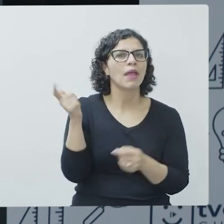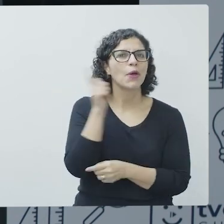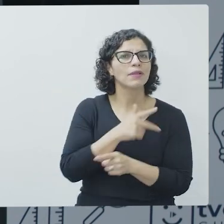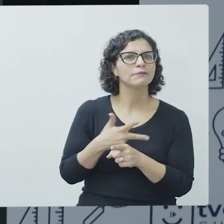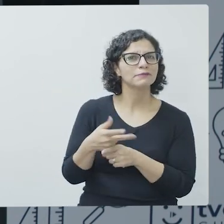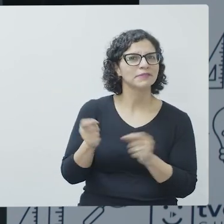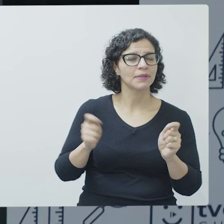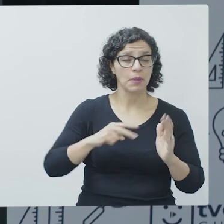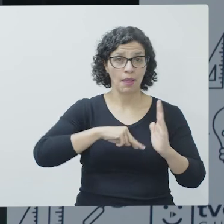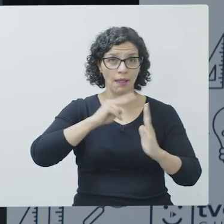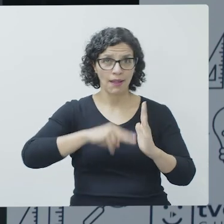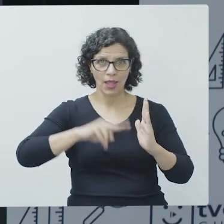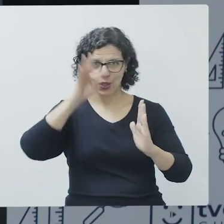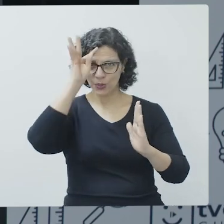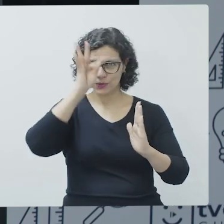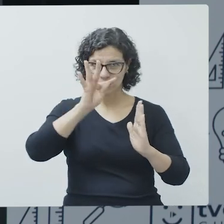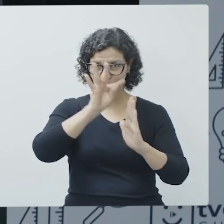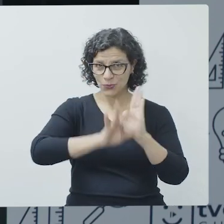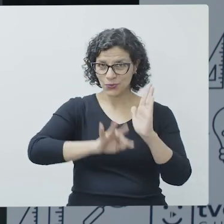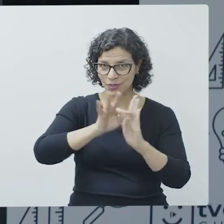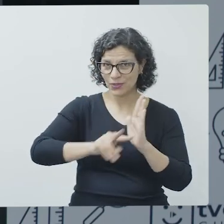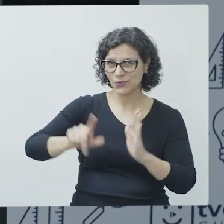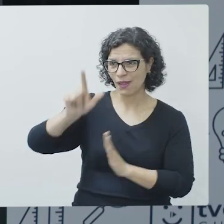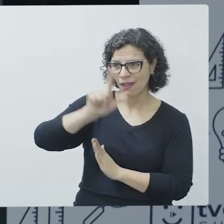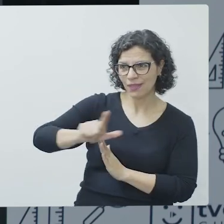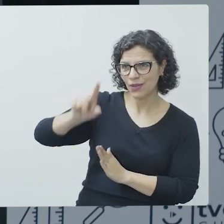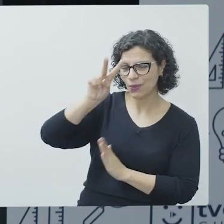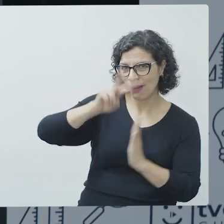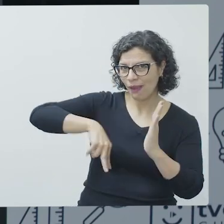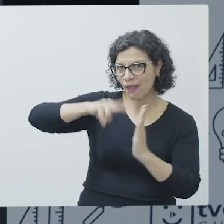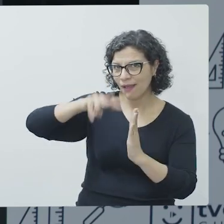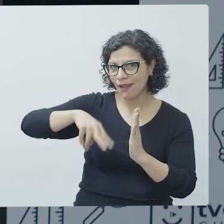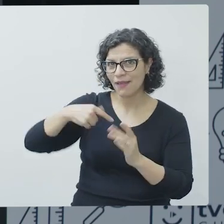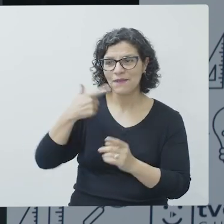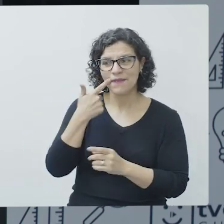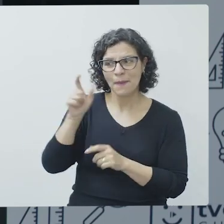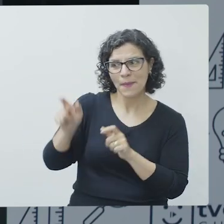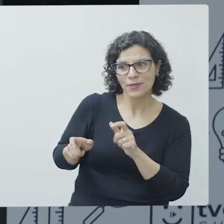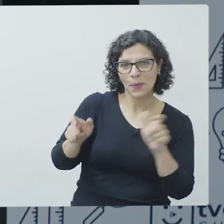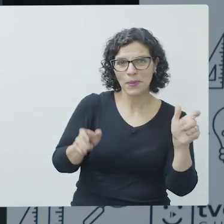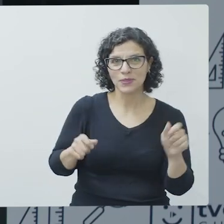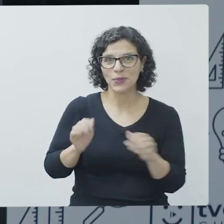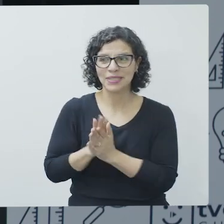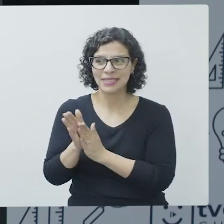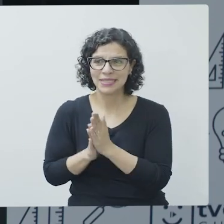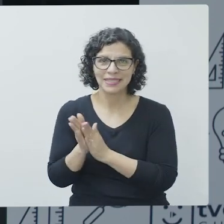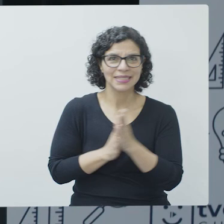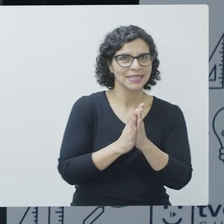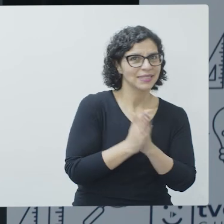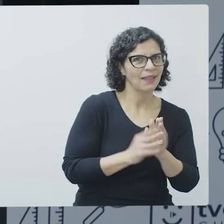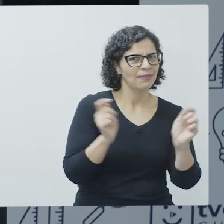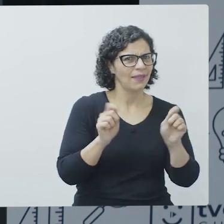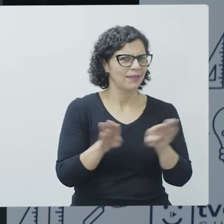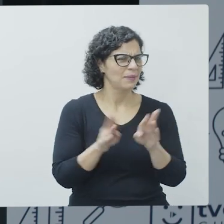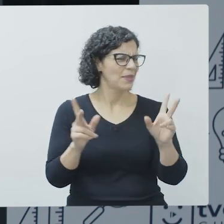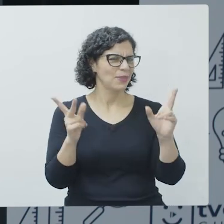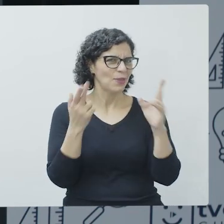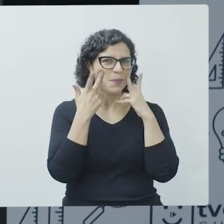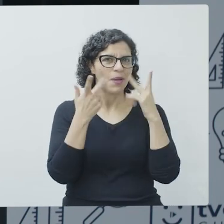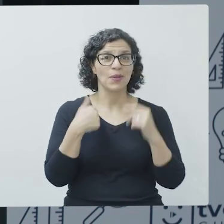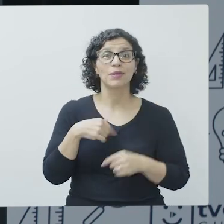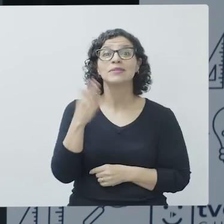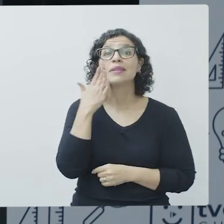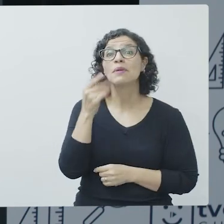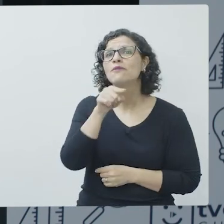quando a gente está fazendo a leitura desses textos literários, a gente começa a torcer pelos personagens. Isso é bem comum acontecer. E é claro que eu fico